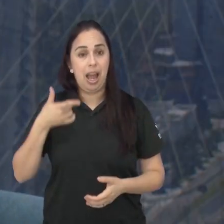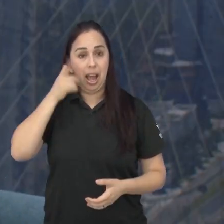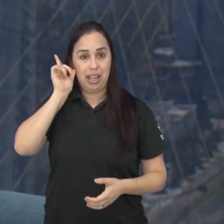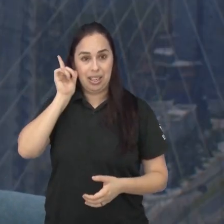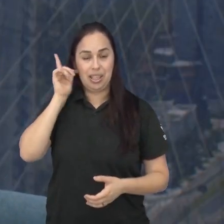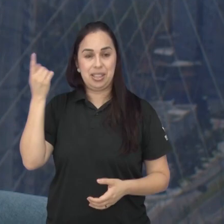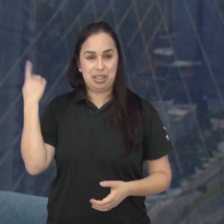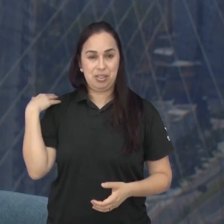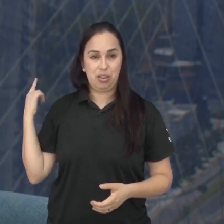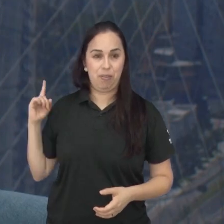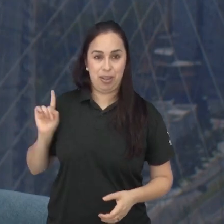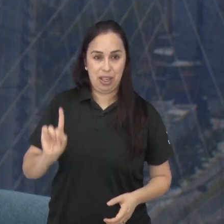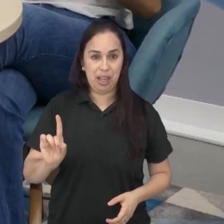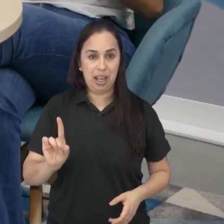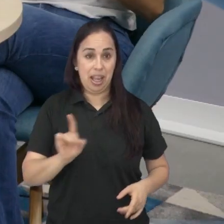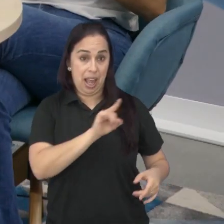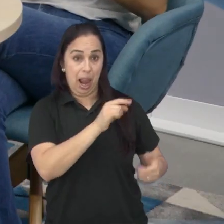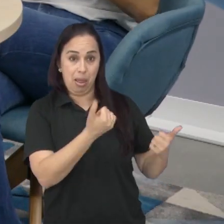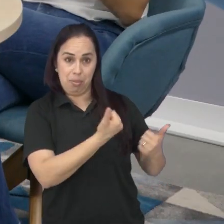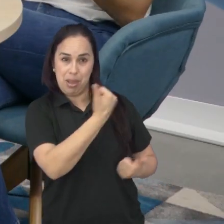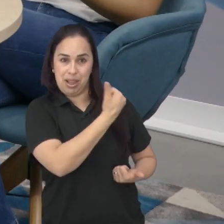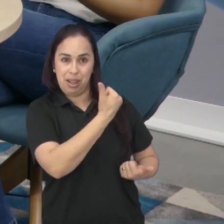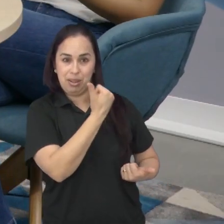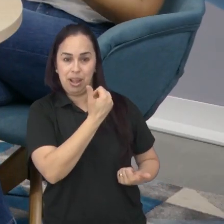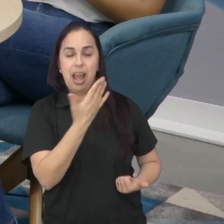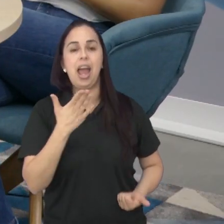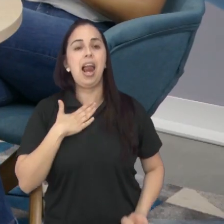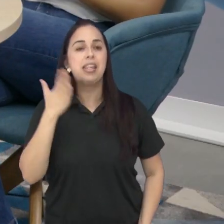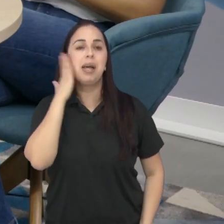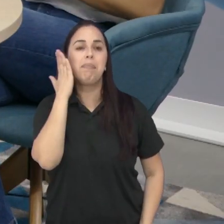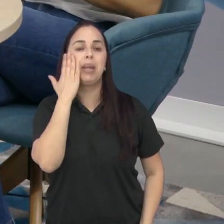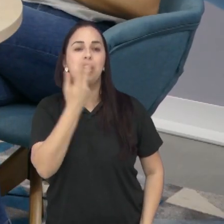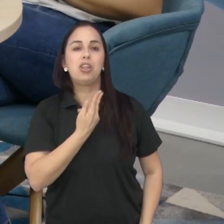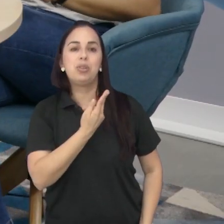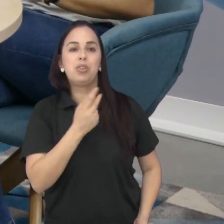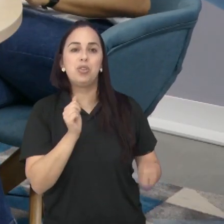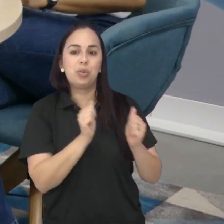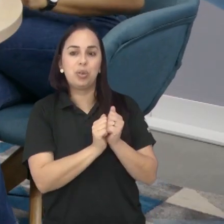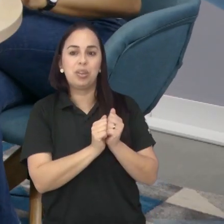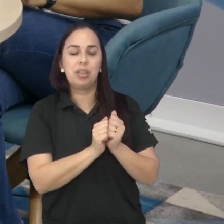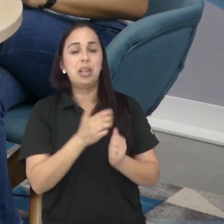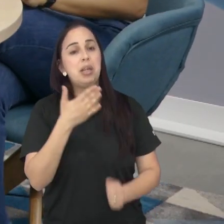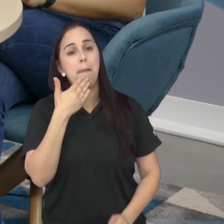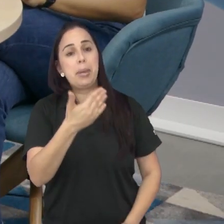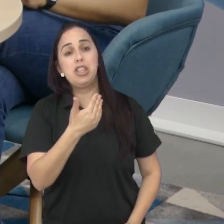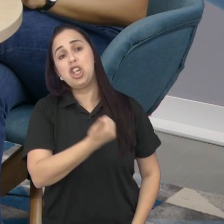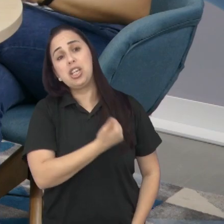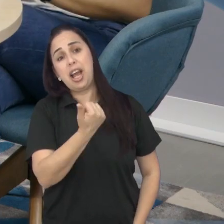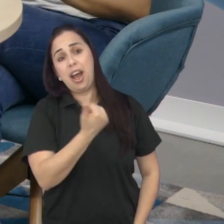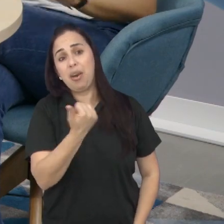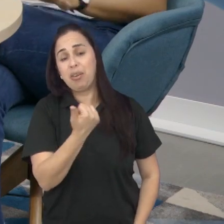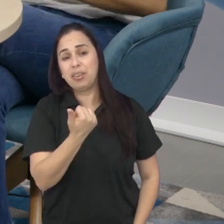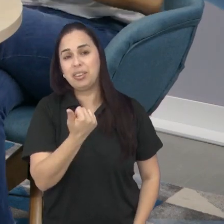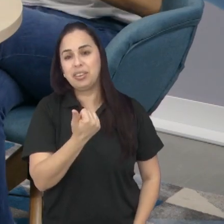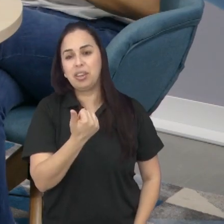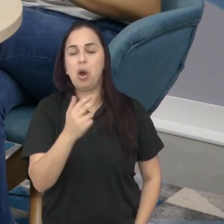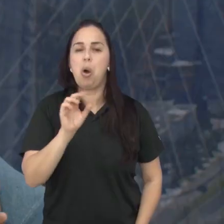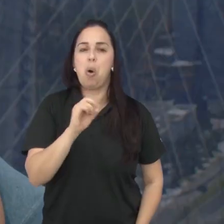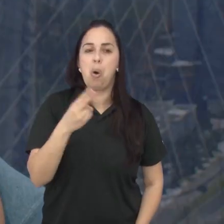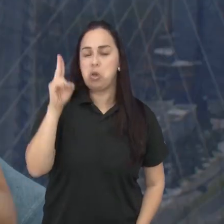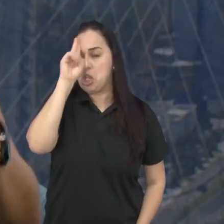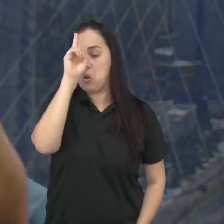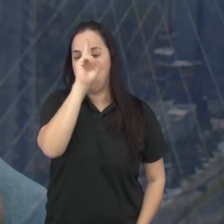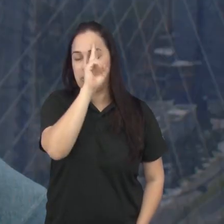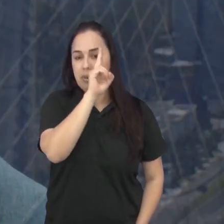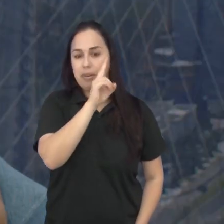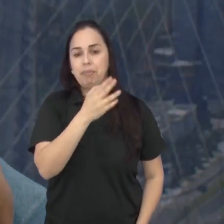cá, a Rosa me deu carona. Ela soube que eu ia vir, possivelmente Lidiane ia estar, né, de Uber ou de a